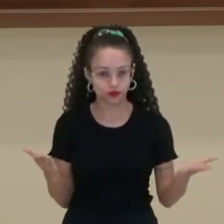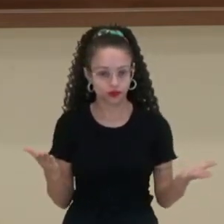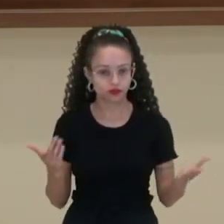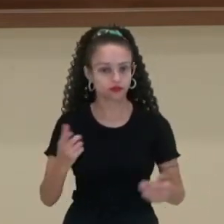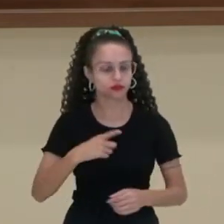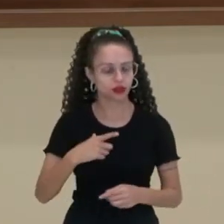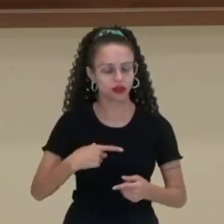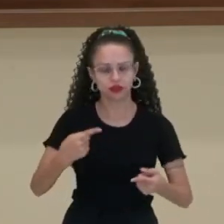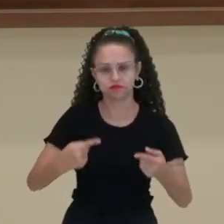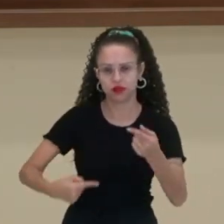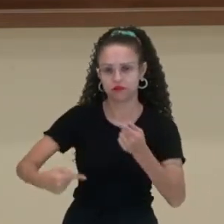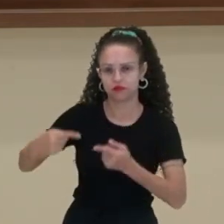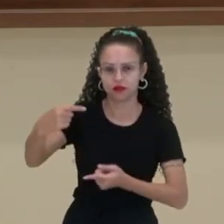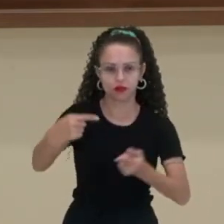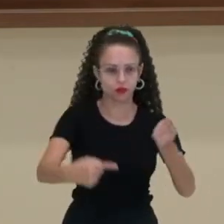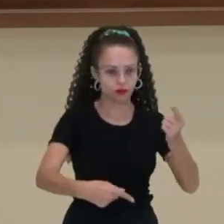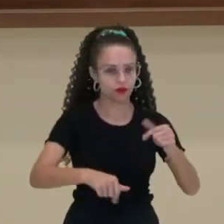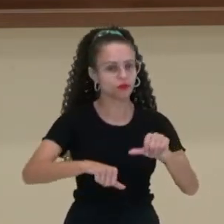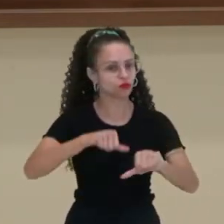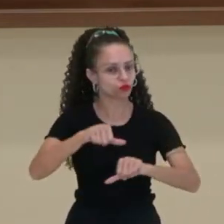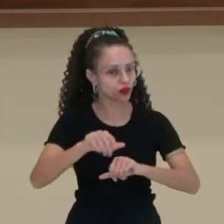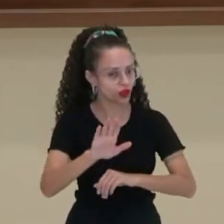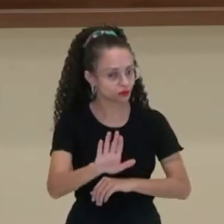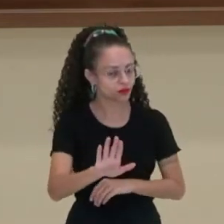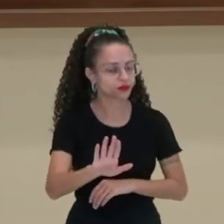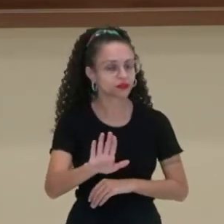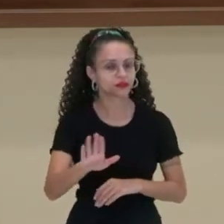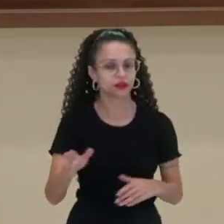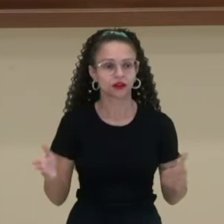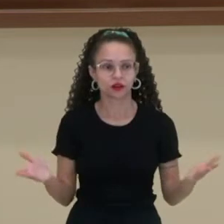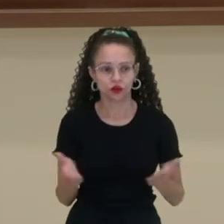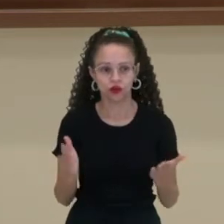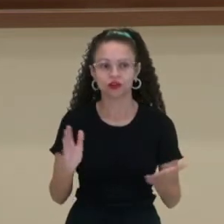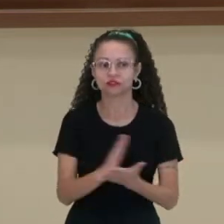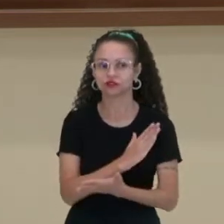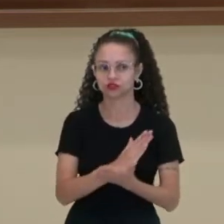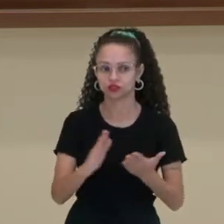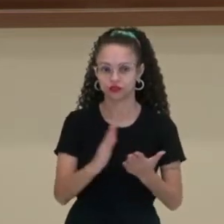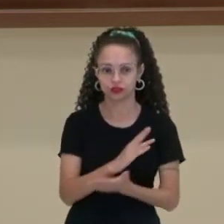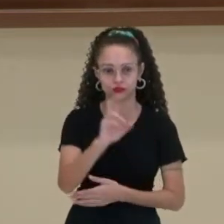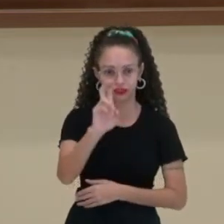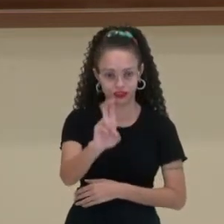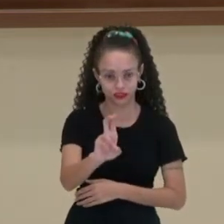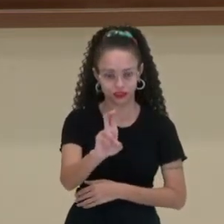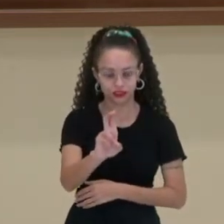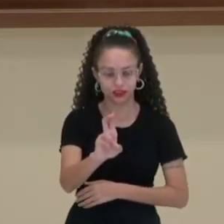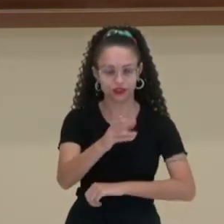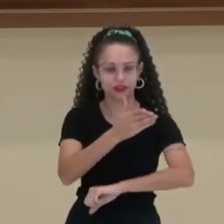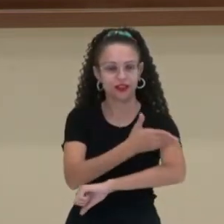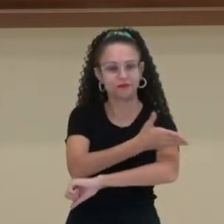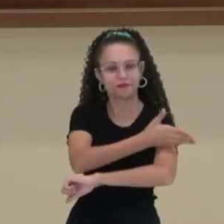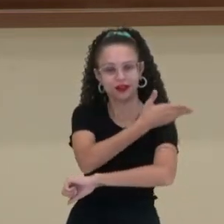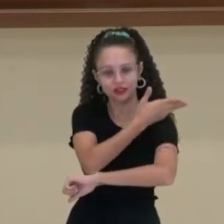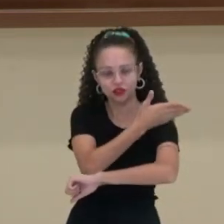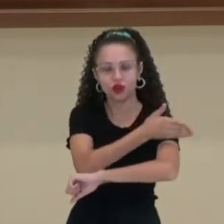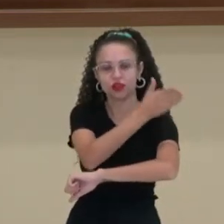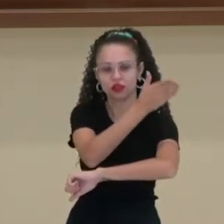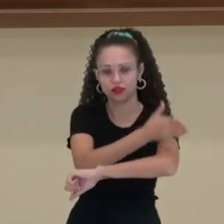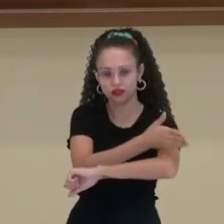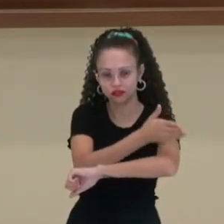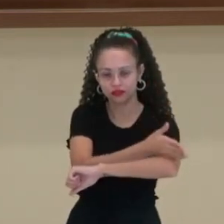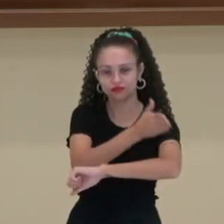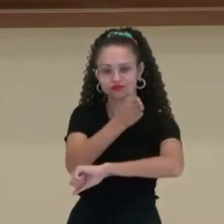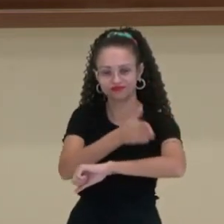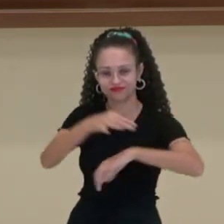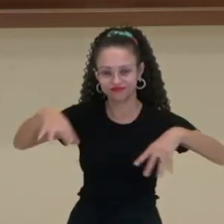algumas discussões já para mudar isso, mas por enquanto, essas divisões, essas 5 divisões, né, pré-história, Idade Antiga, Idade